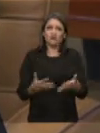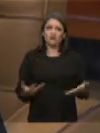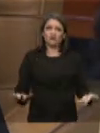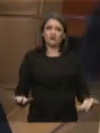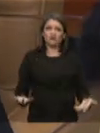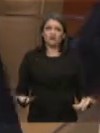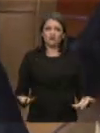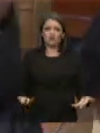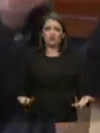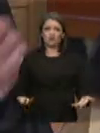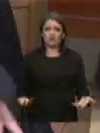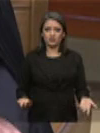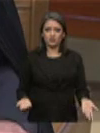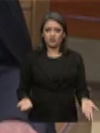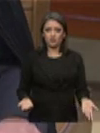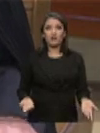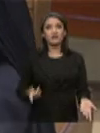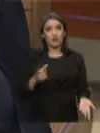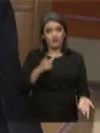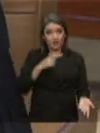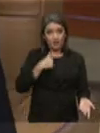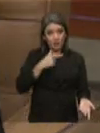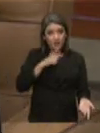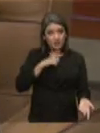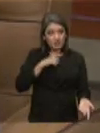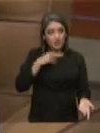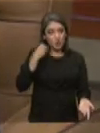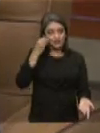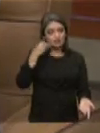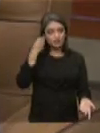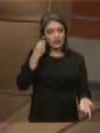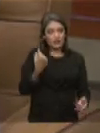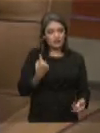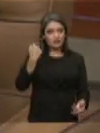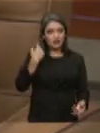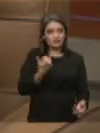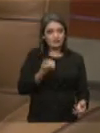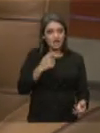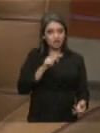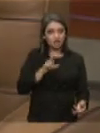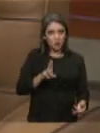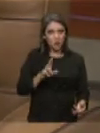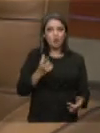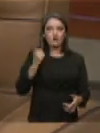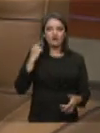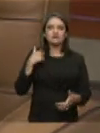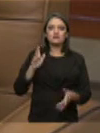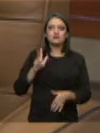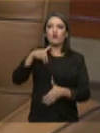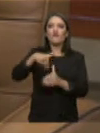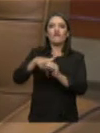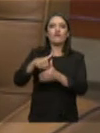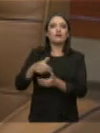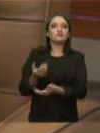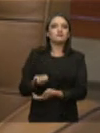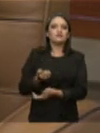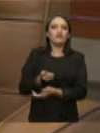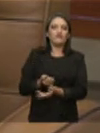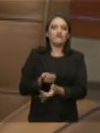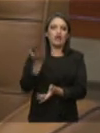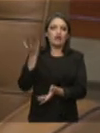aqui, e posso falar com a experiência de advogado-geral da União, que vinha constantemente a essa tribuna, eu trouxe